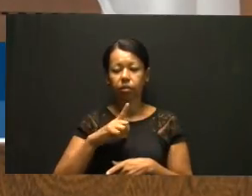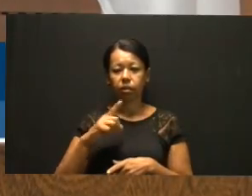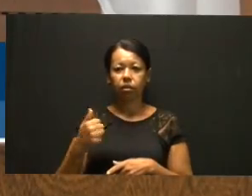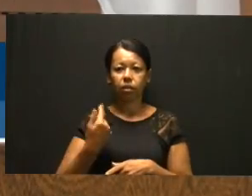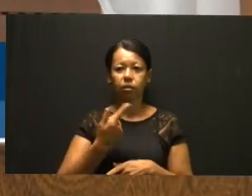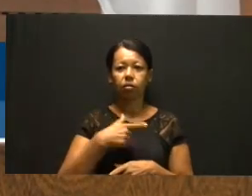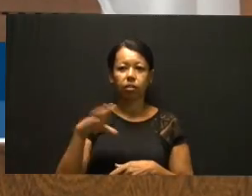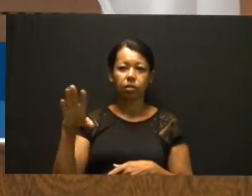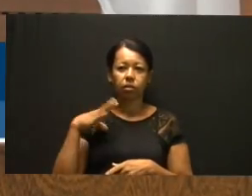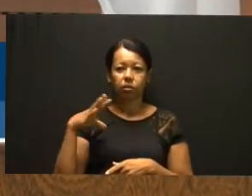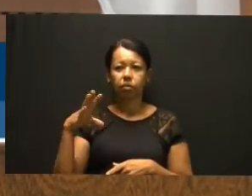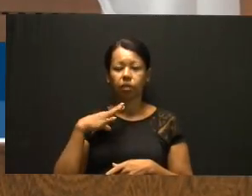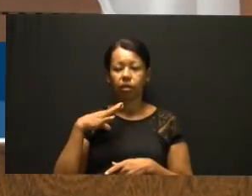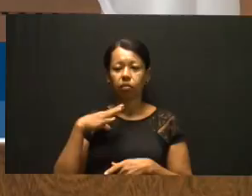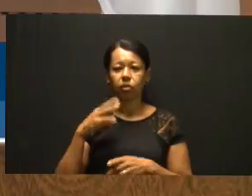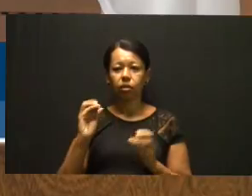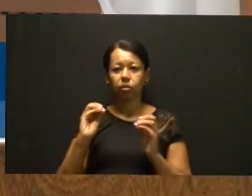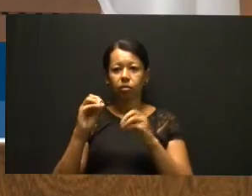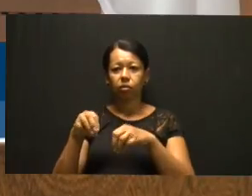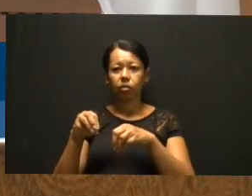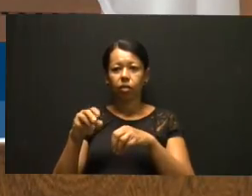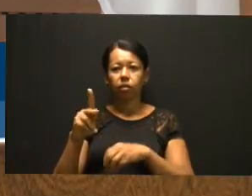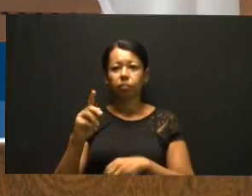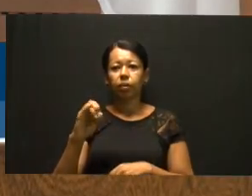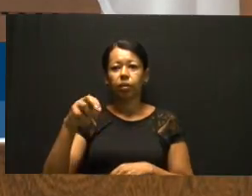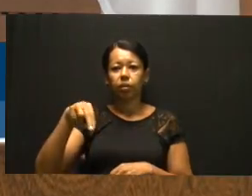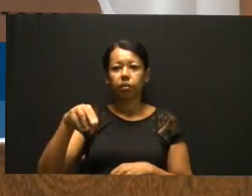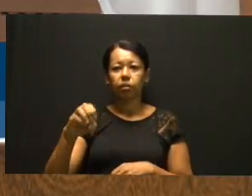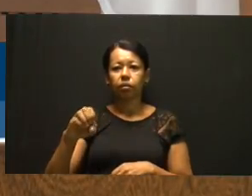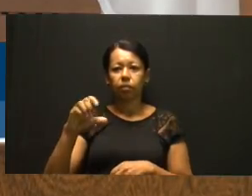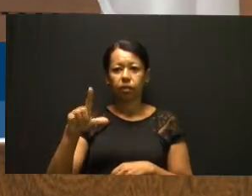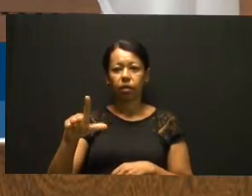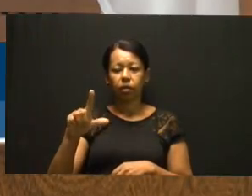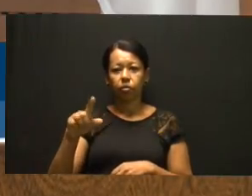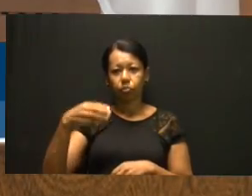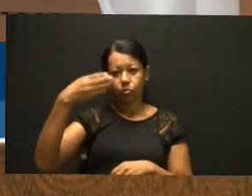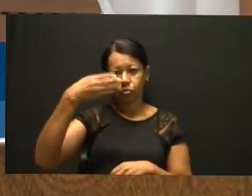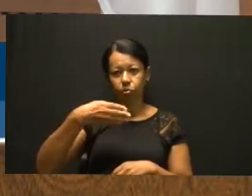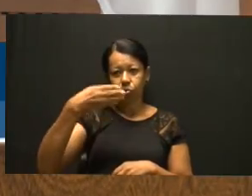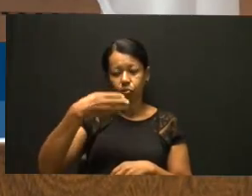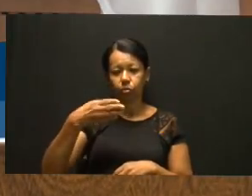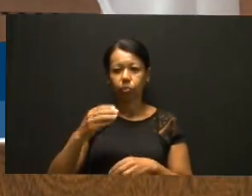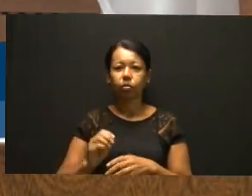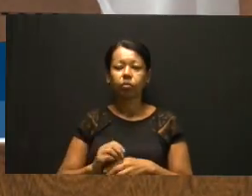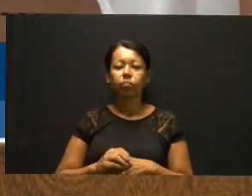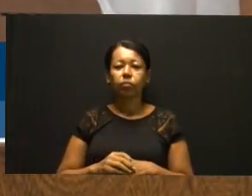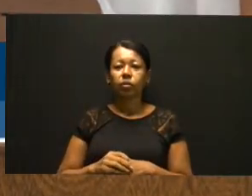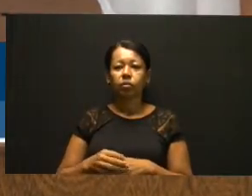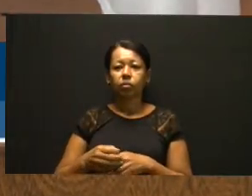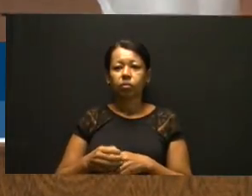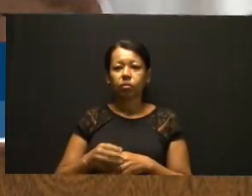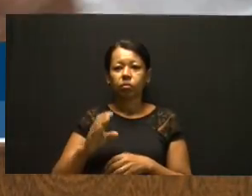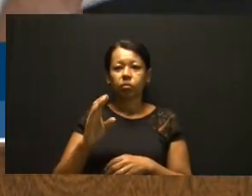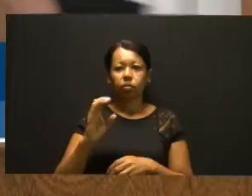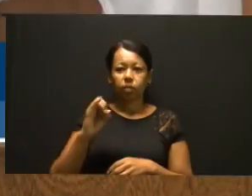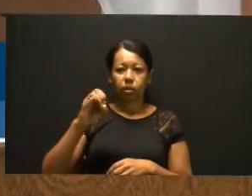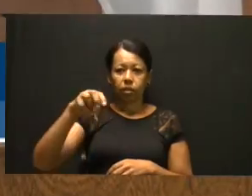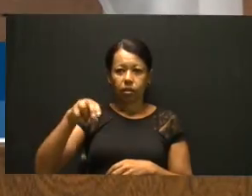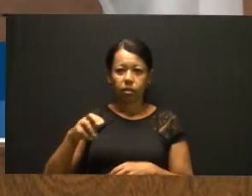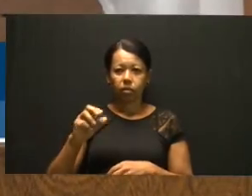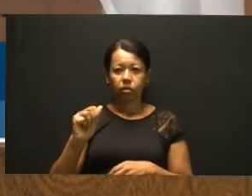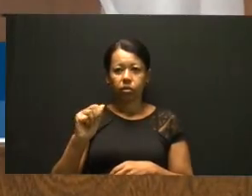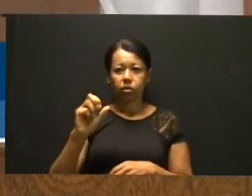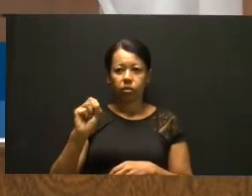nossa cidade a instalarem painéis opacos entre os caixas ali existentes, com vistas